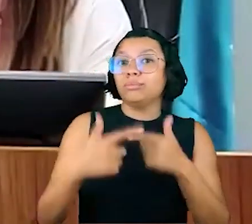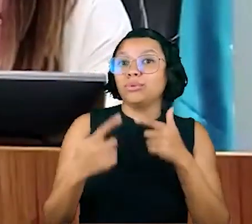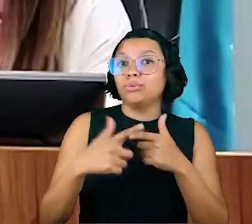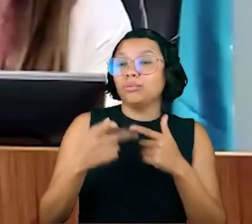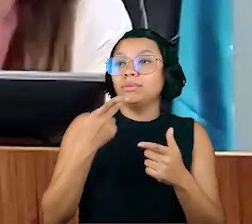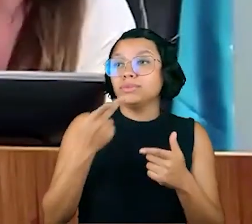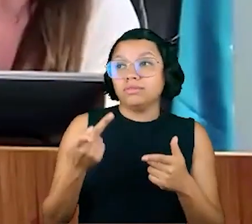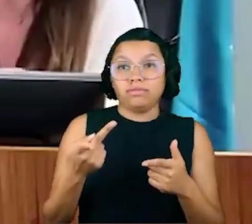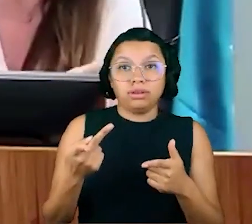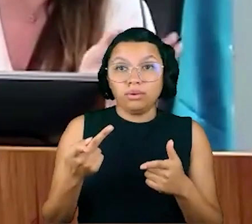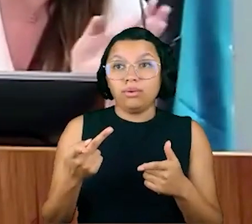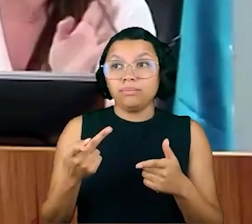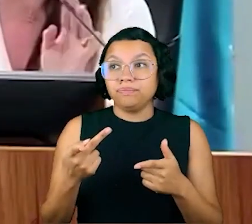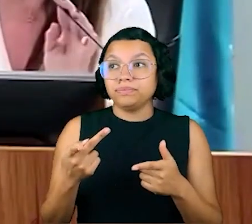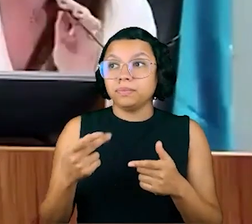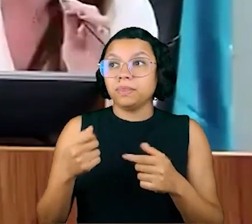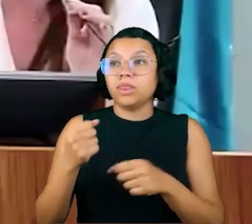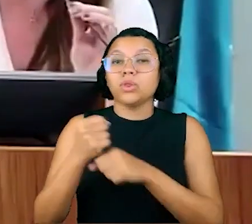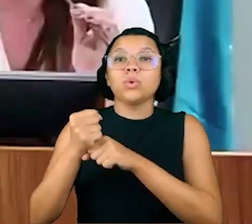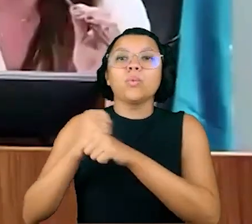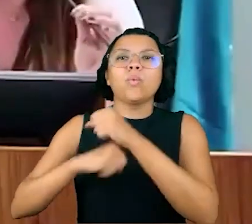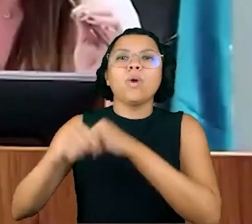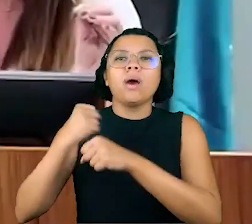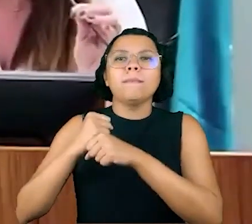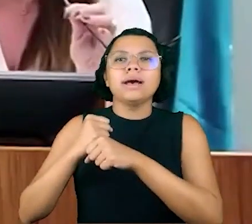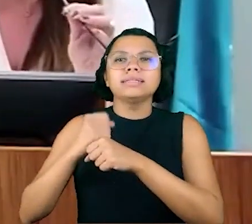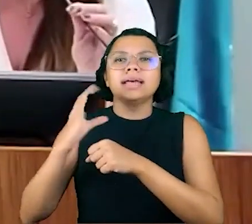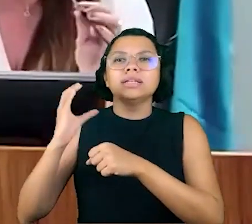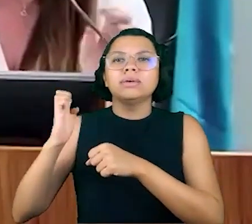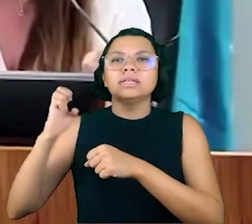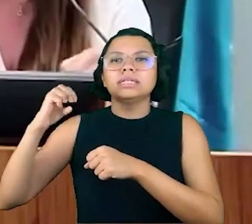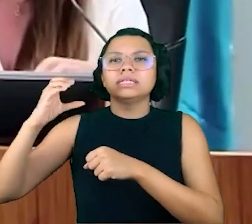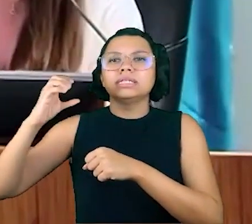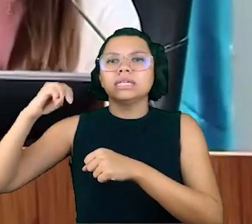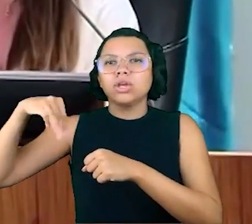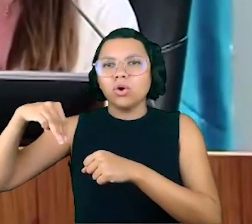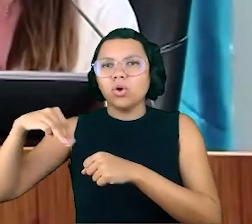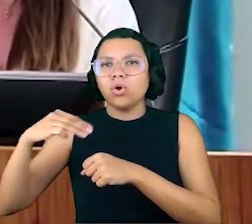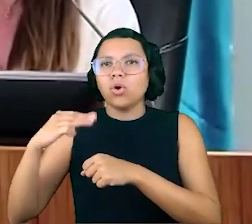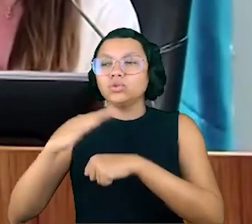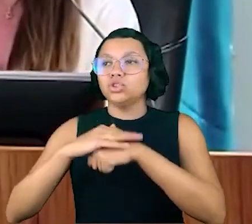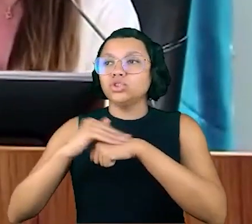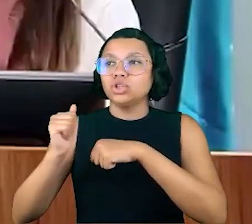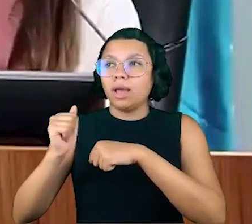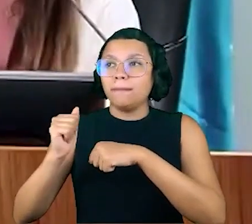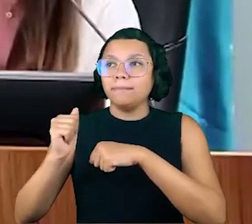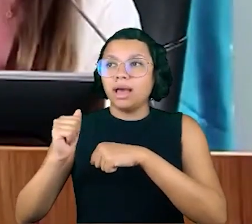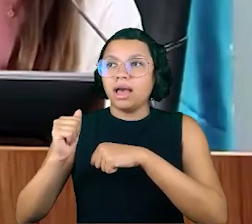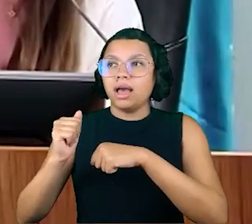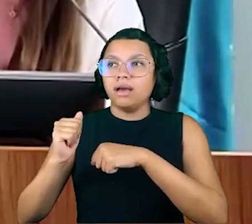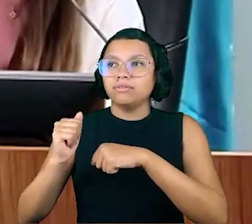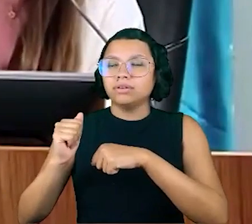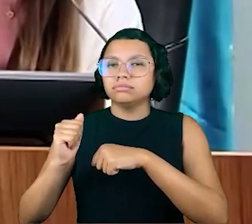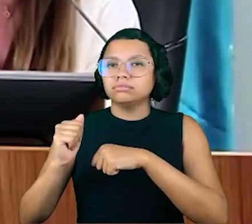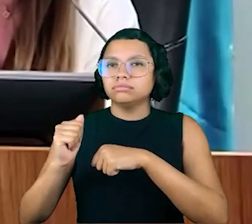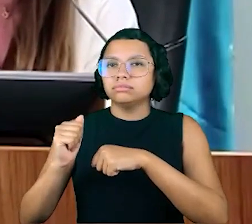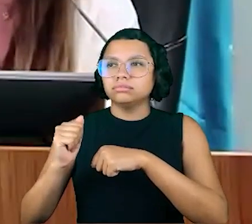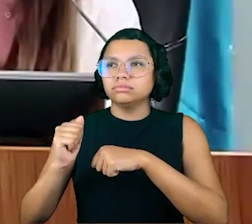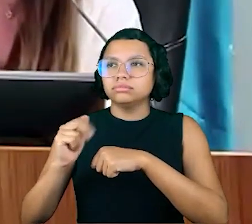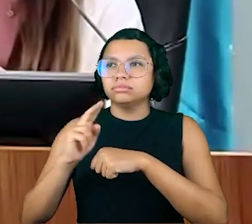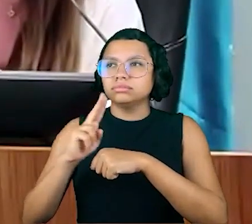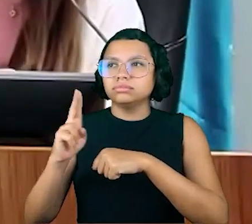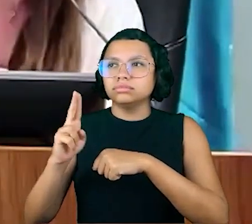Renata. Mas a gente, Você- no ano passado, a SECOM fez um projeto que chamava Oficial de Justiça, não sei se foi esse nome,